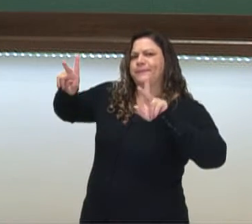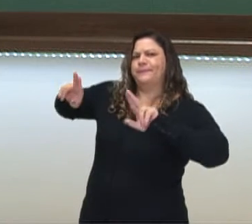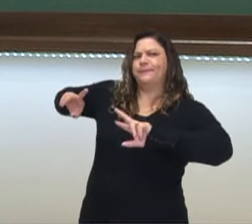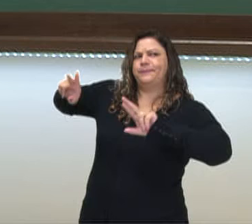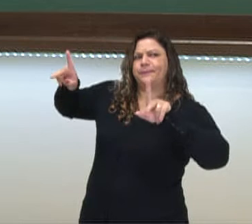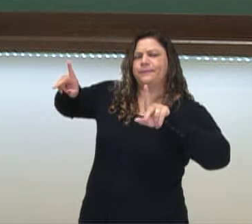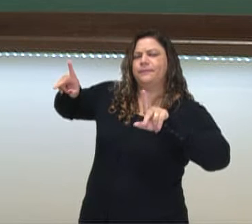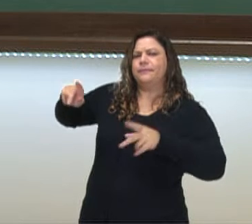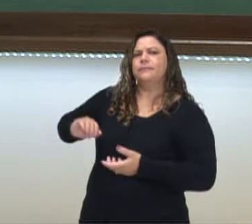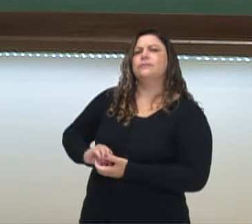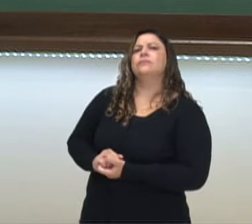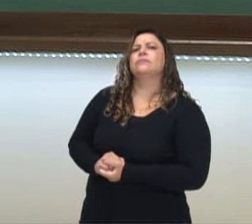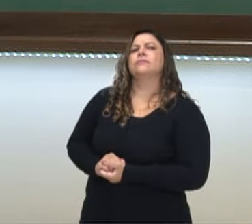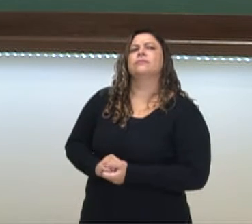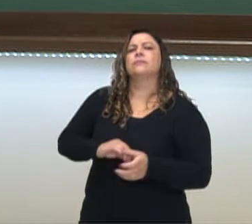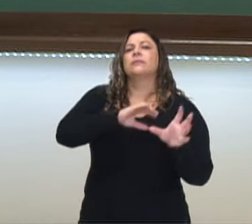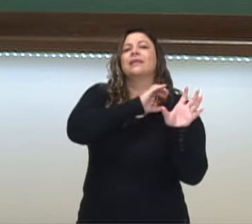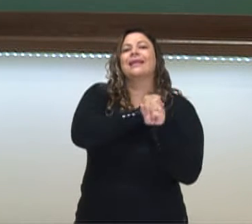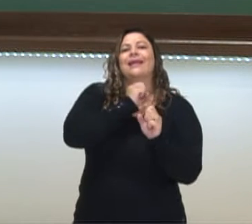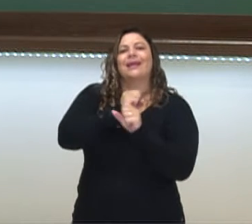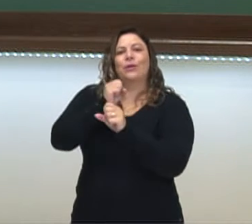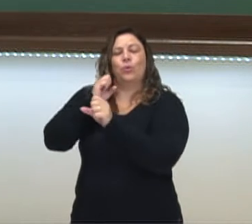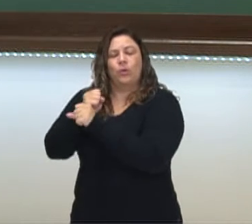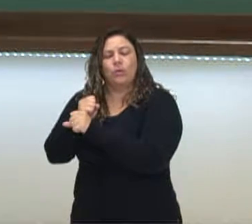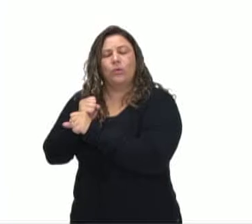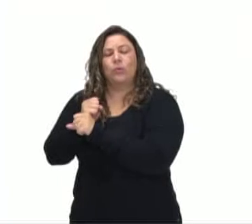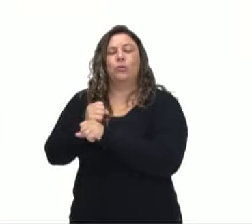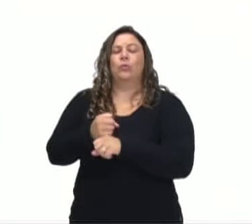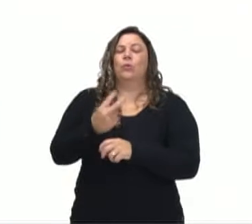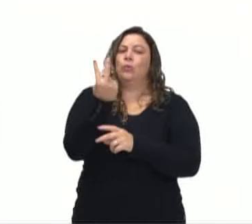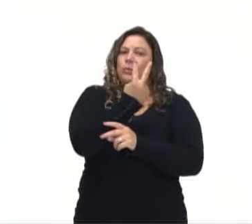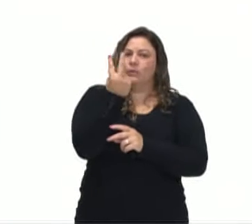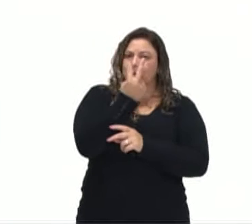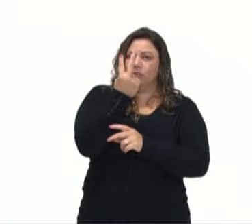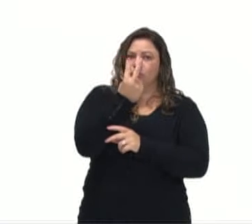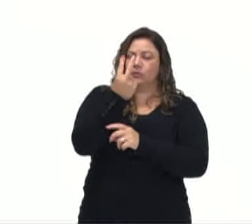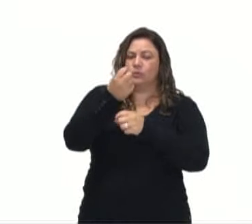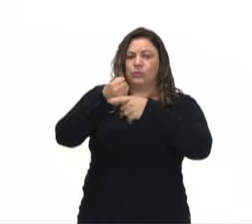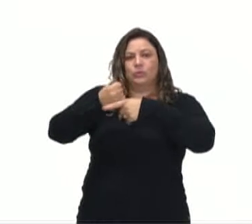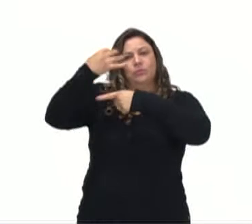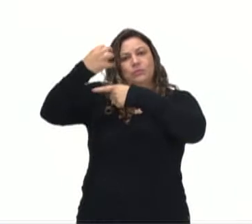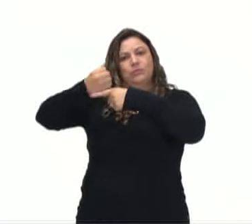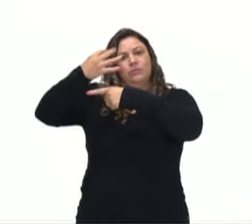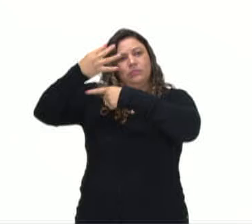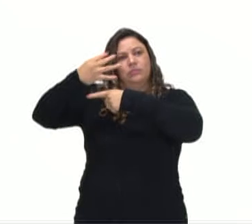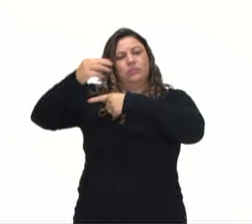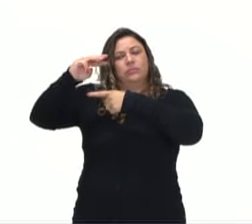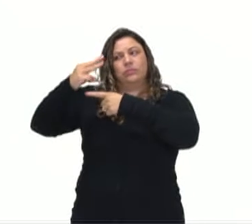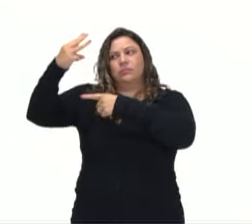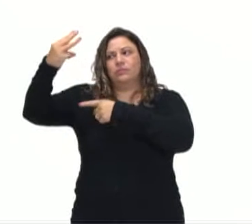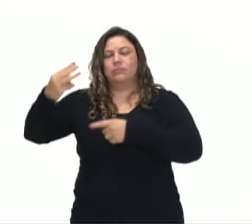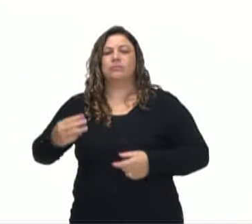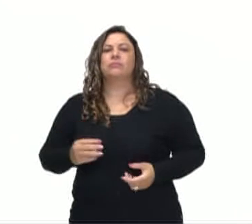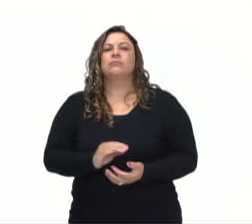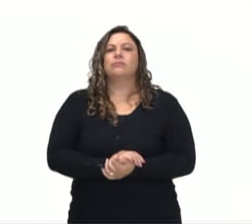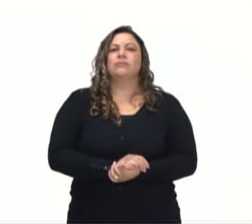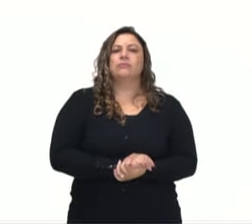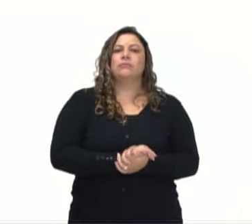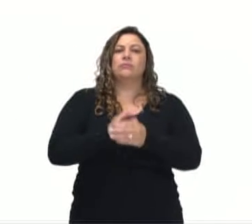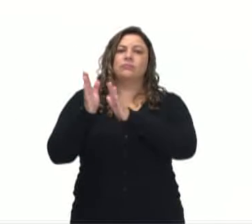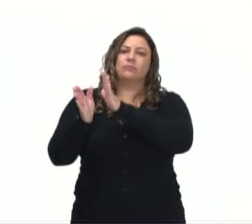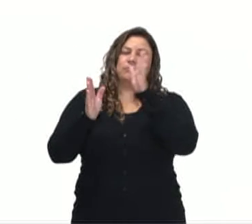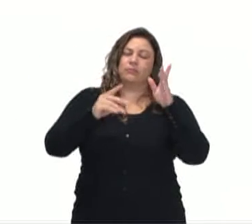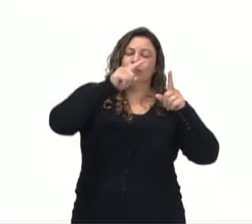Ali o que eu fiz? Eu calculei as 2 potências elevadas ao cubo, em vez de fazer aquela jogada que eu fiz da